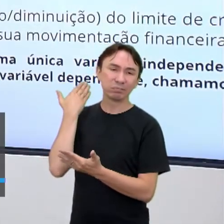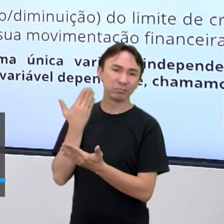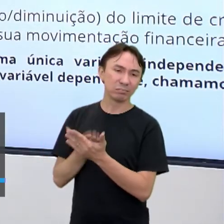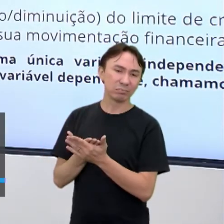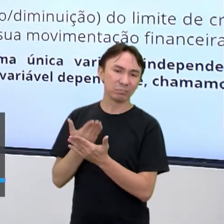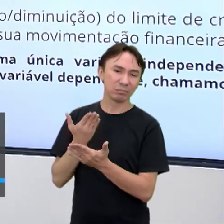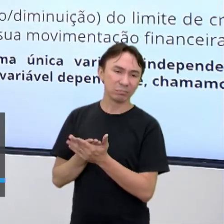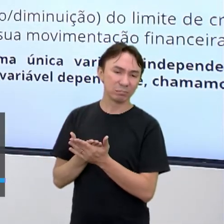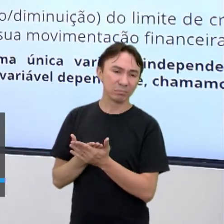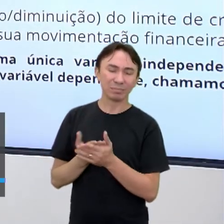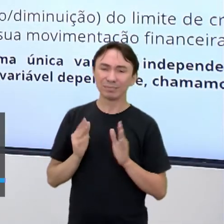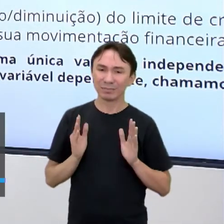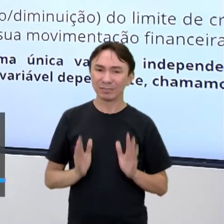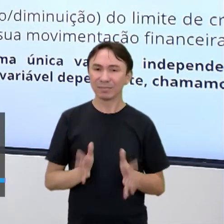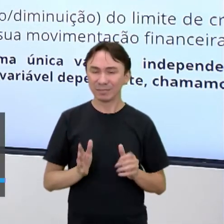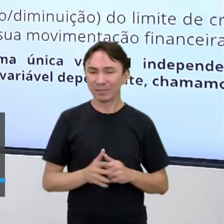na